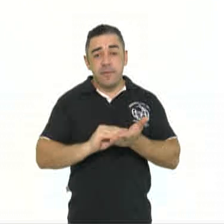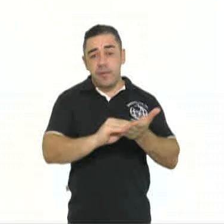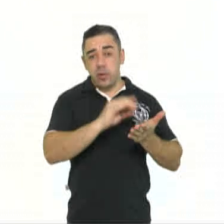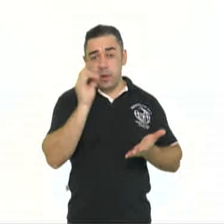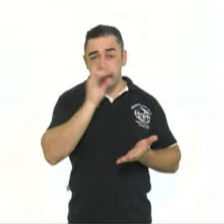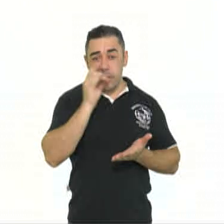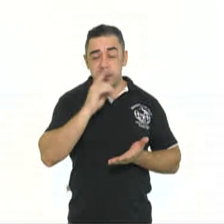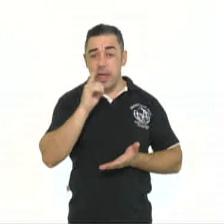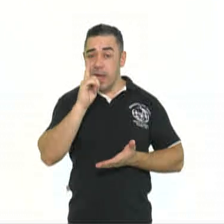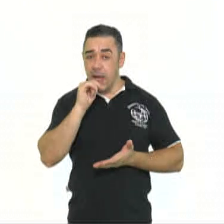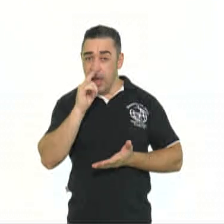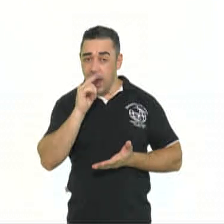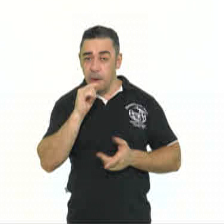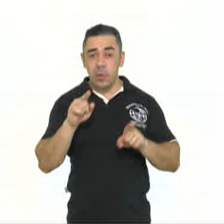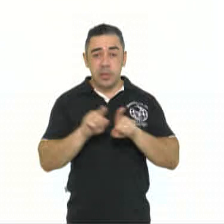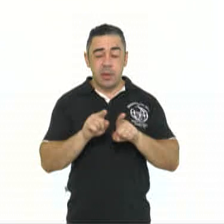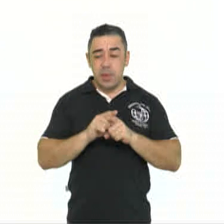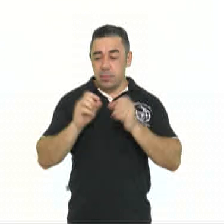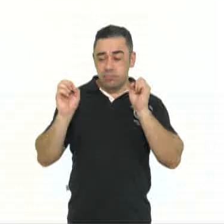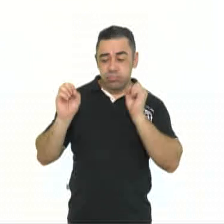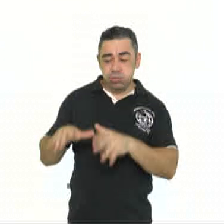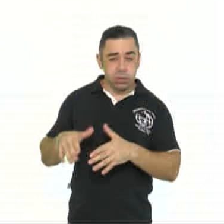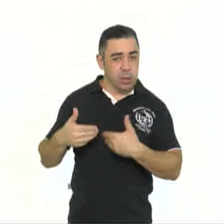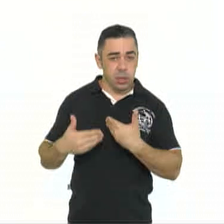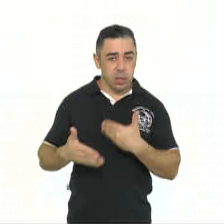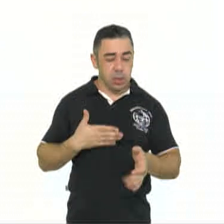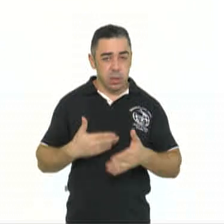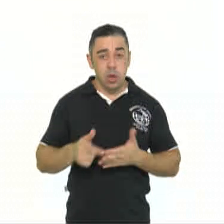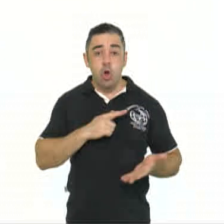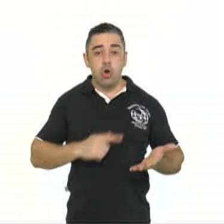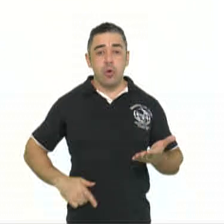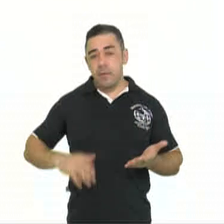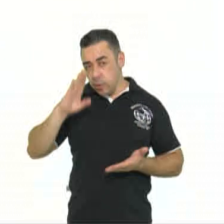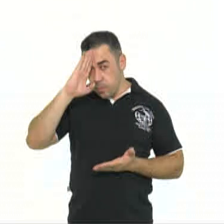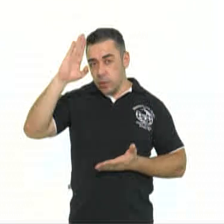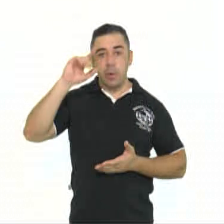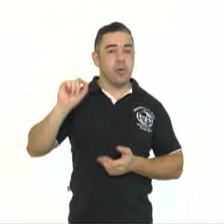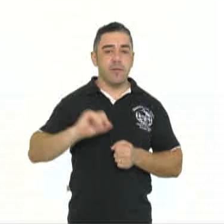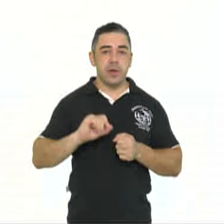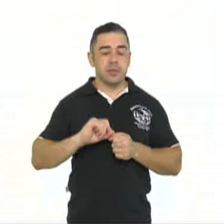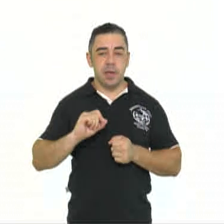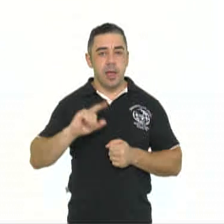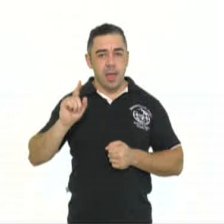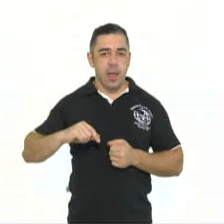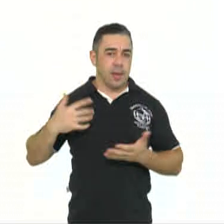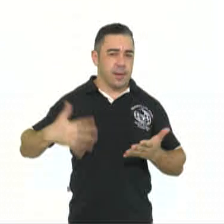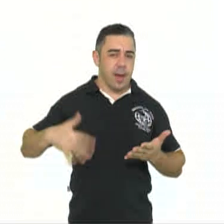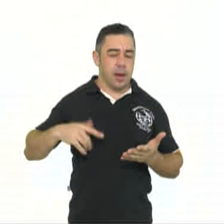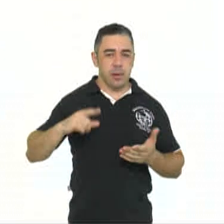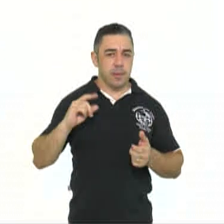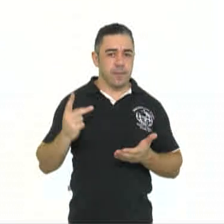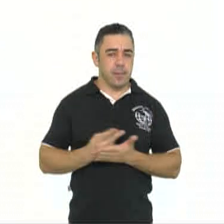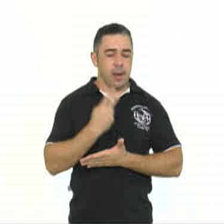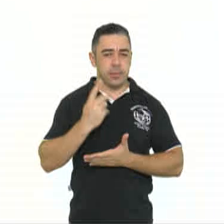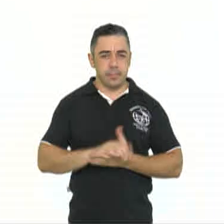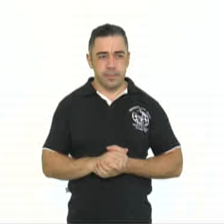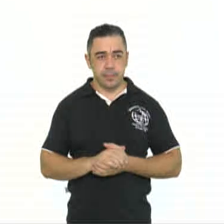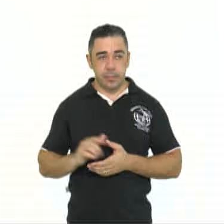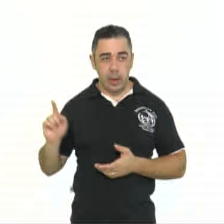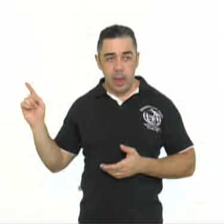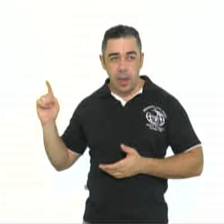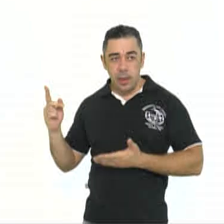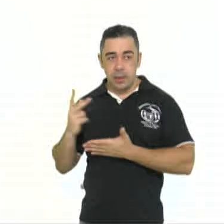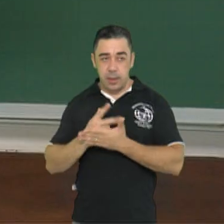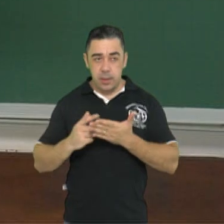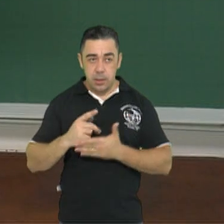nossas águas urbanas são tratadas com descaso. Mas governos priorizam soluções mágicas, caras e ineficientes. Esse desenho, gente,